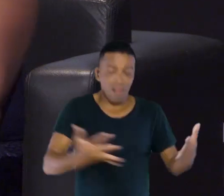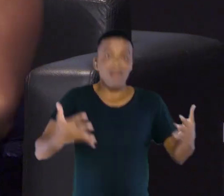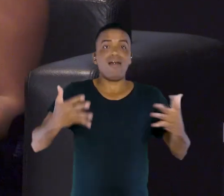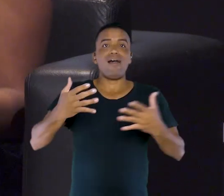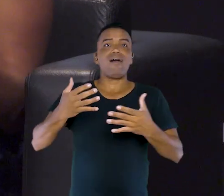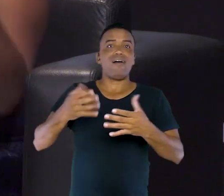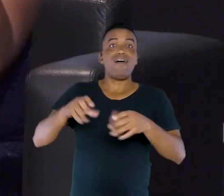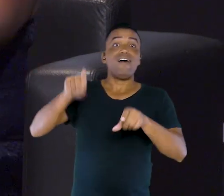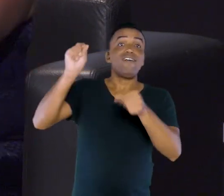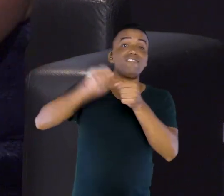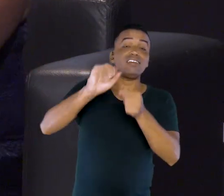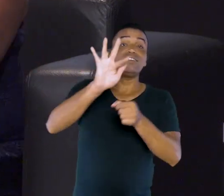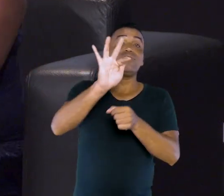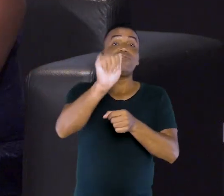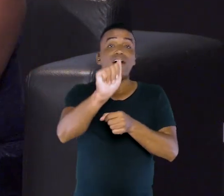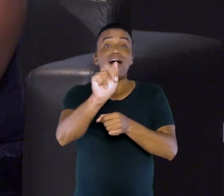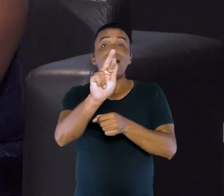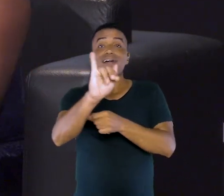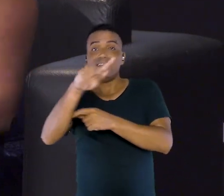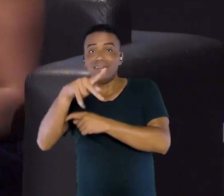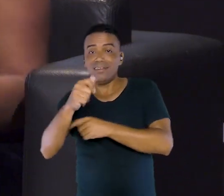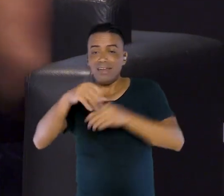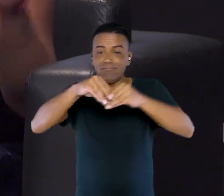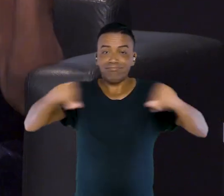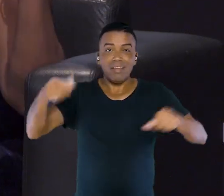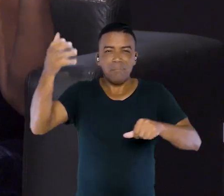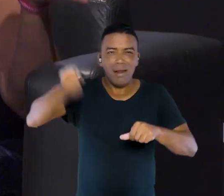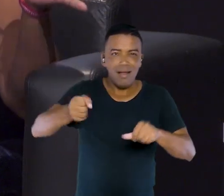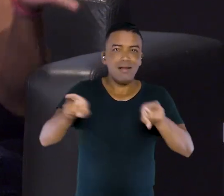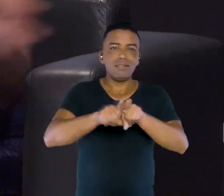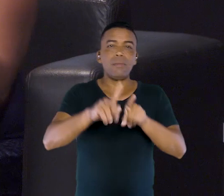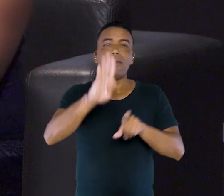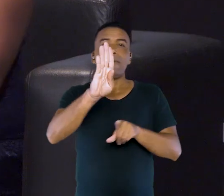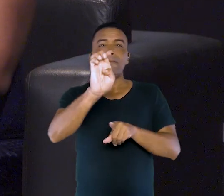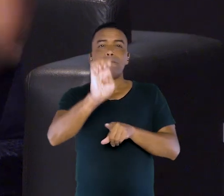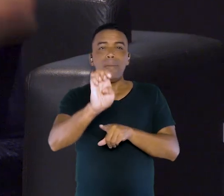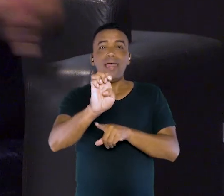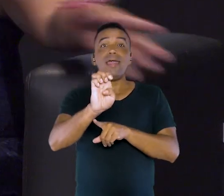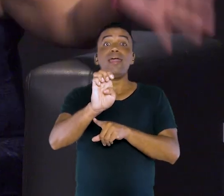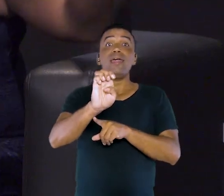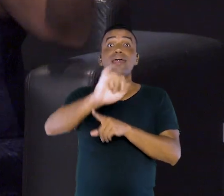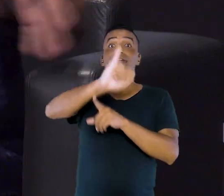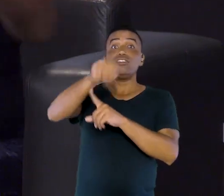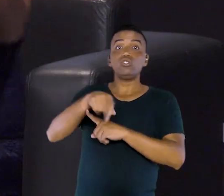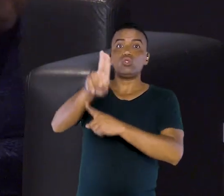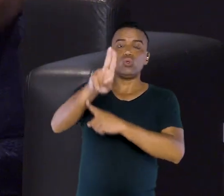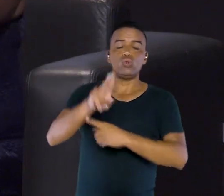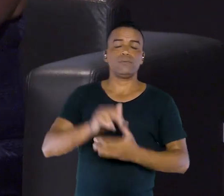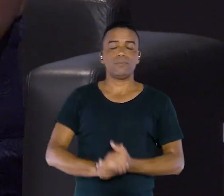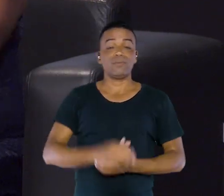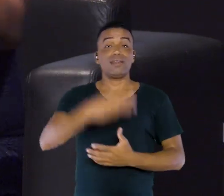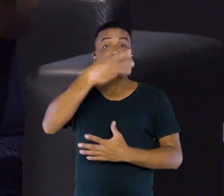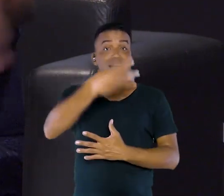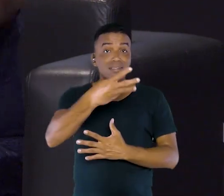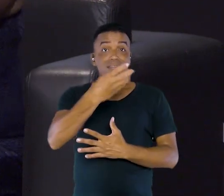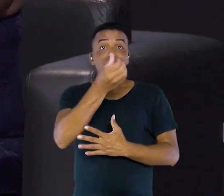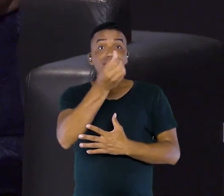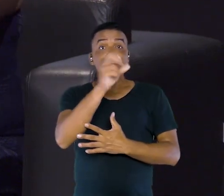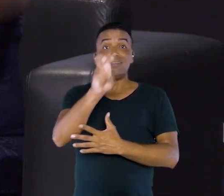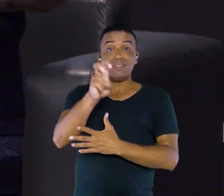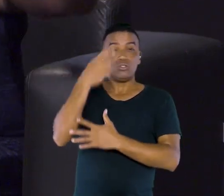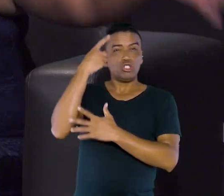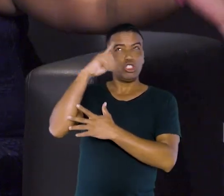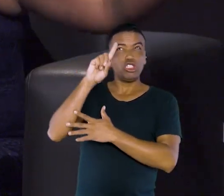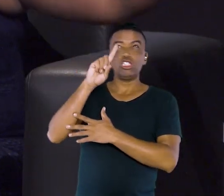fazendo farinha, fazendo beiju. E isso, eu sempre falo isso é 365 dias. Tirando